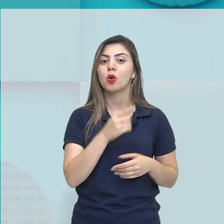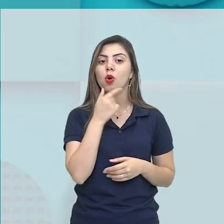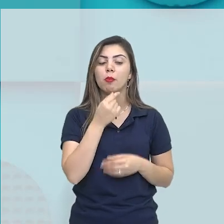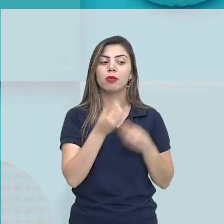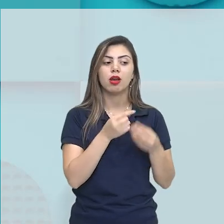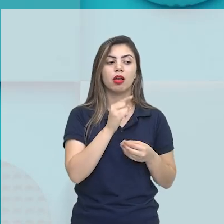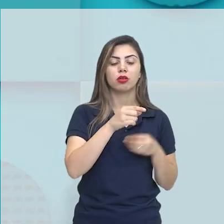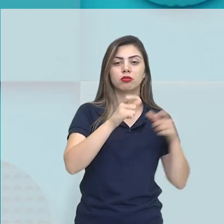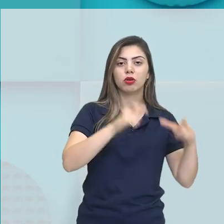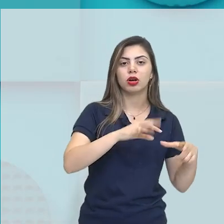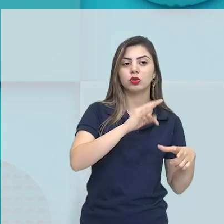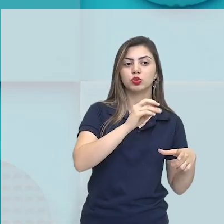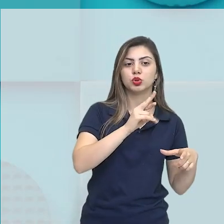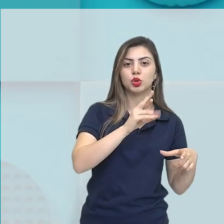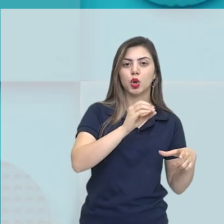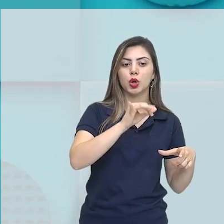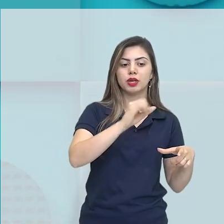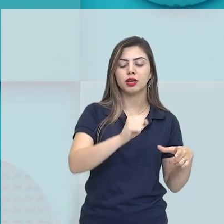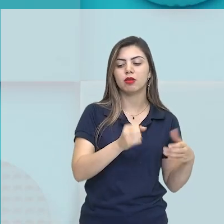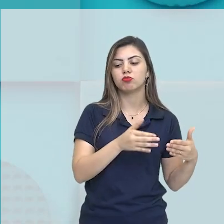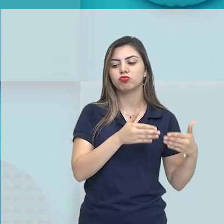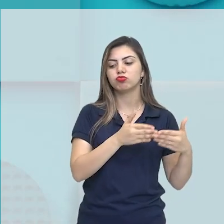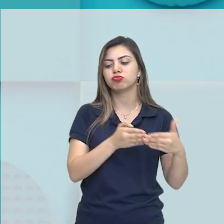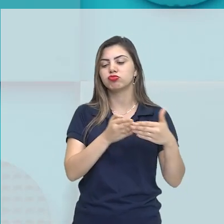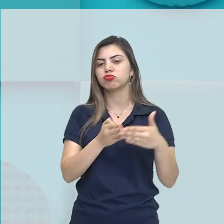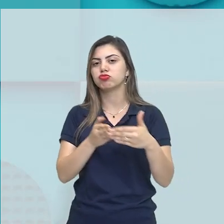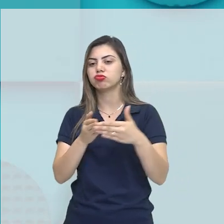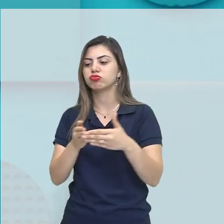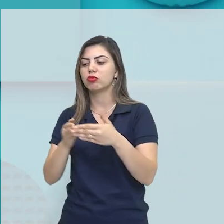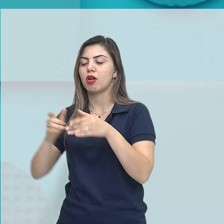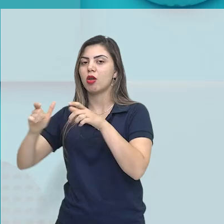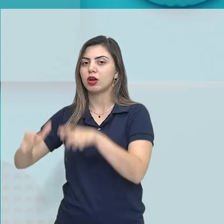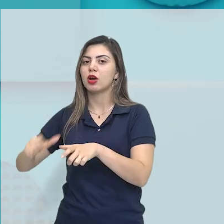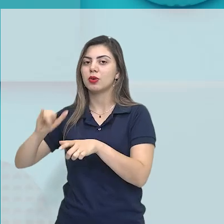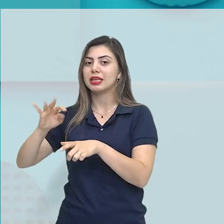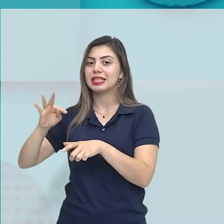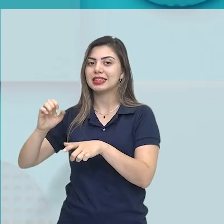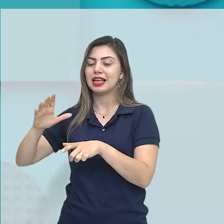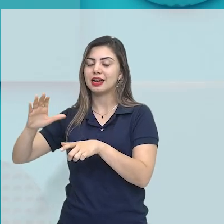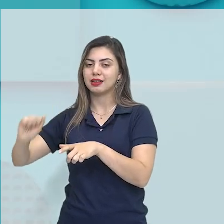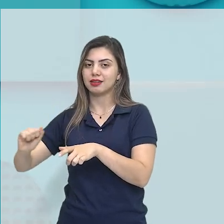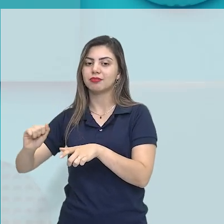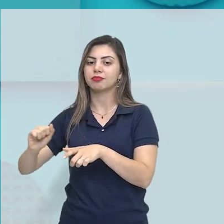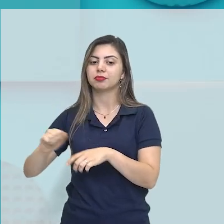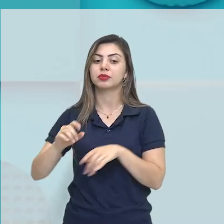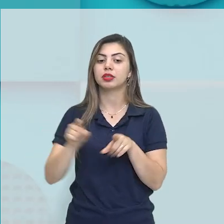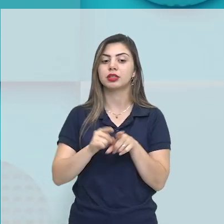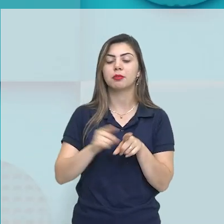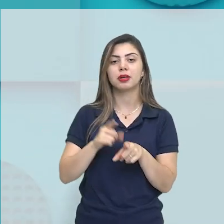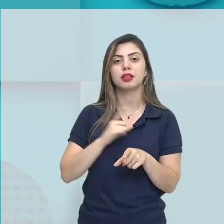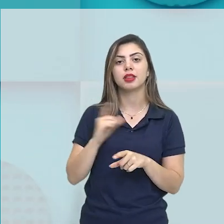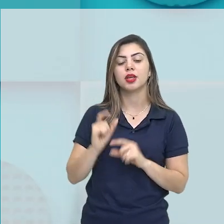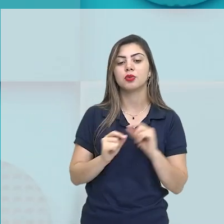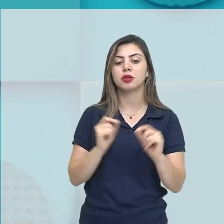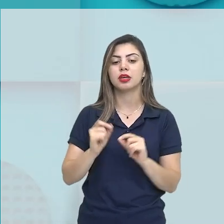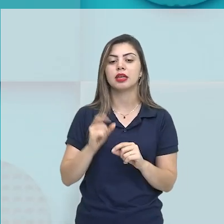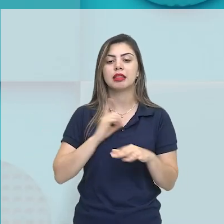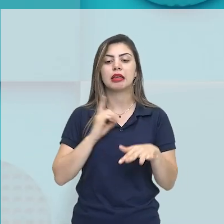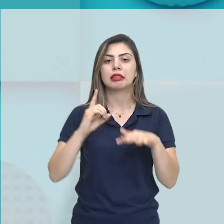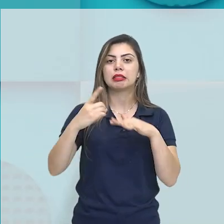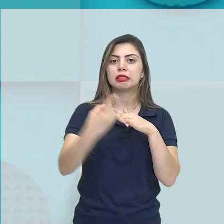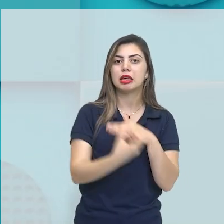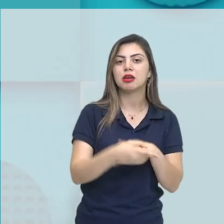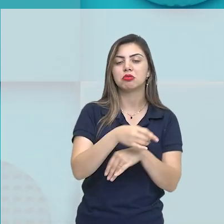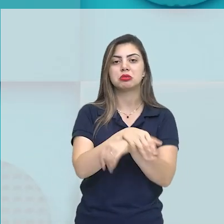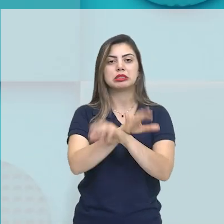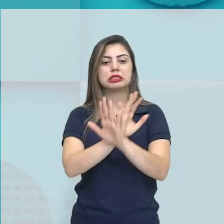lá de Troia e viaja para Ítaca, onde é a cidade que ele morava. Presença de elementos sobrenaturais, deuses,